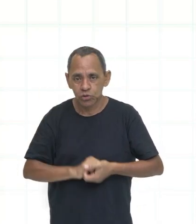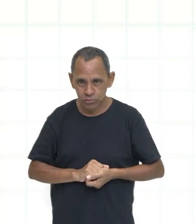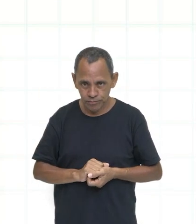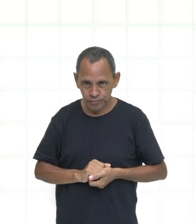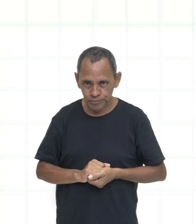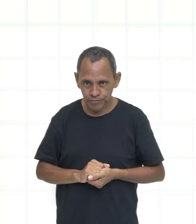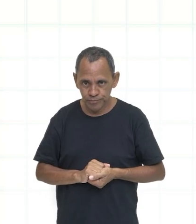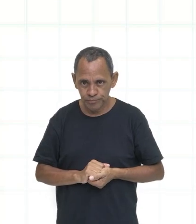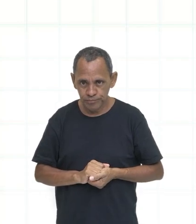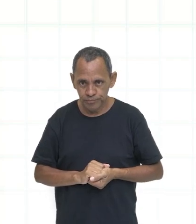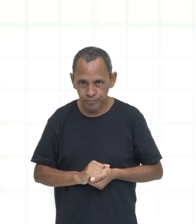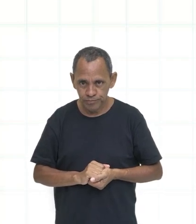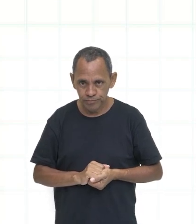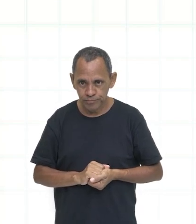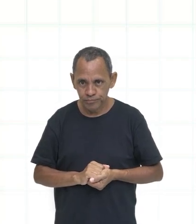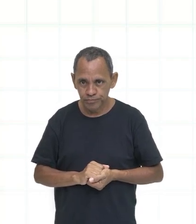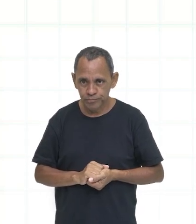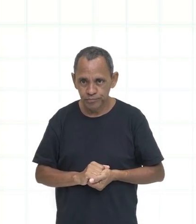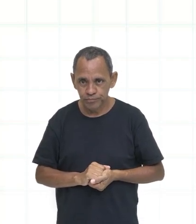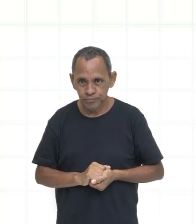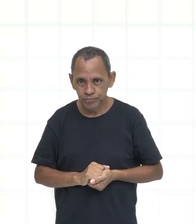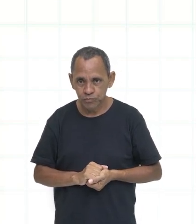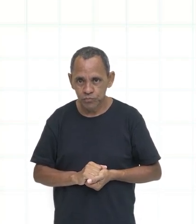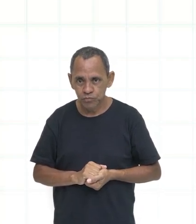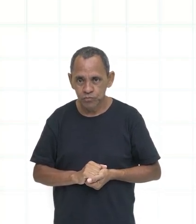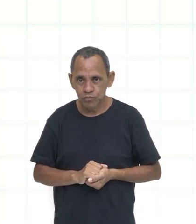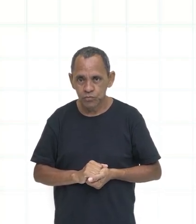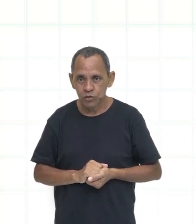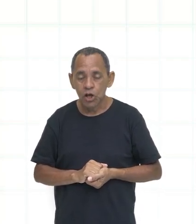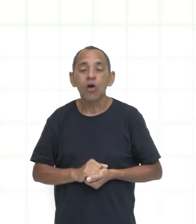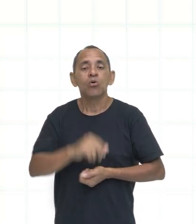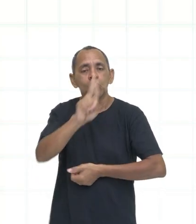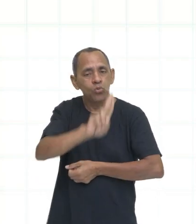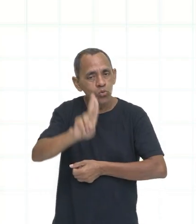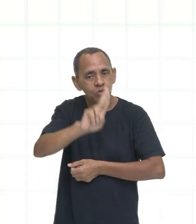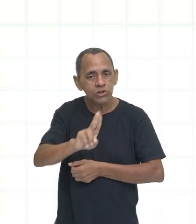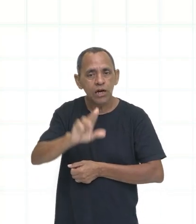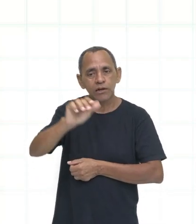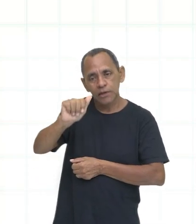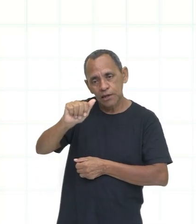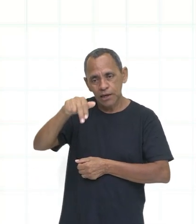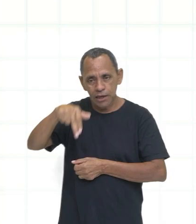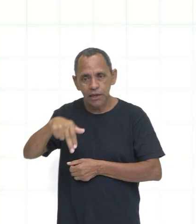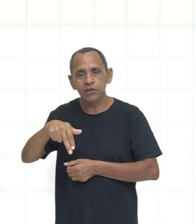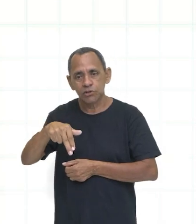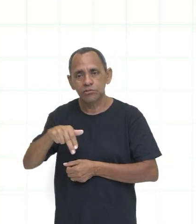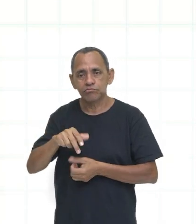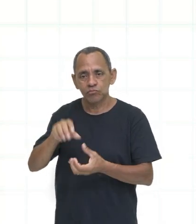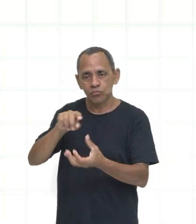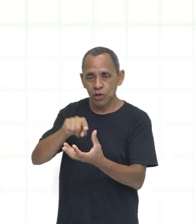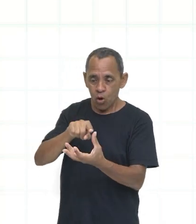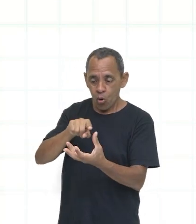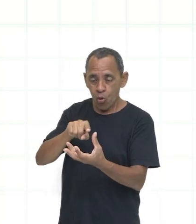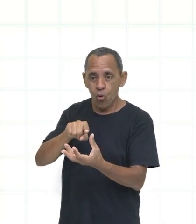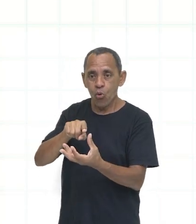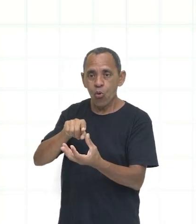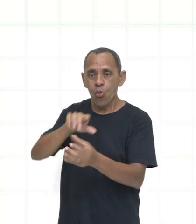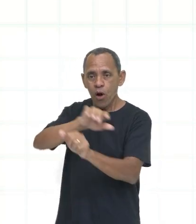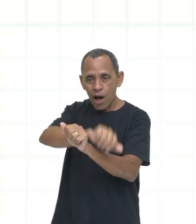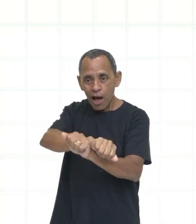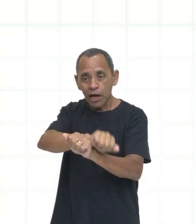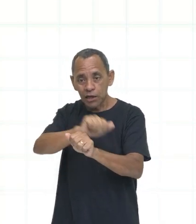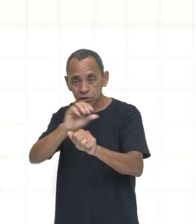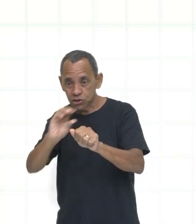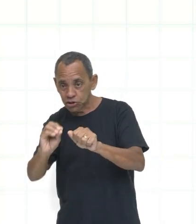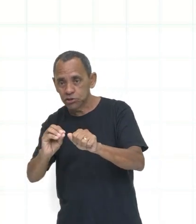bem natural. Então, eu vou utilizar o an, que é um artigo indefinido, que significa uma, quando a